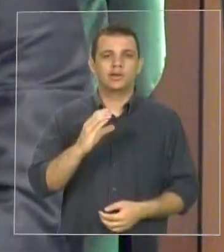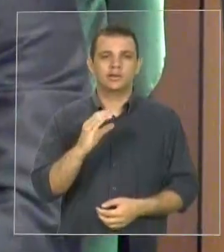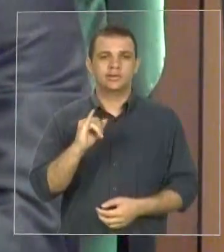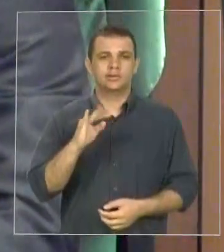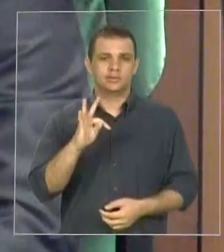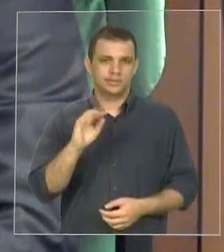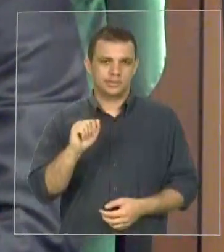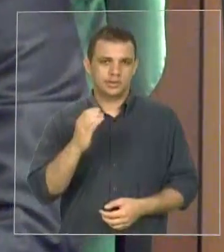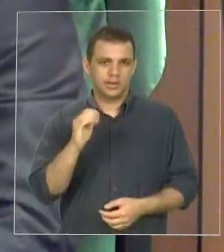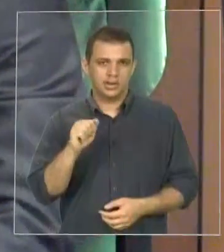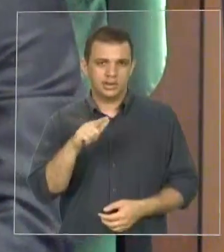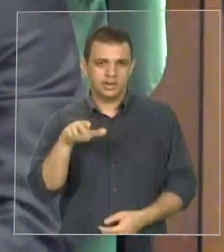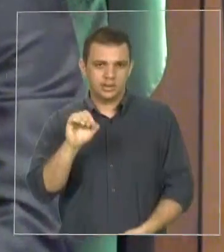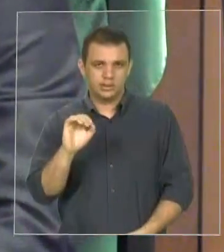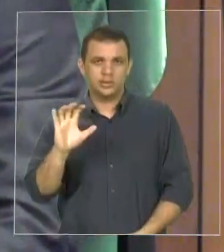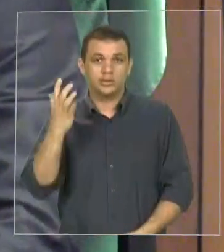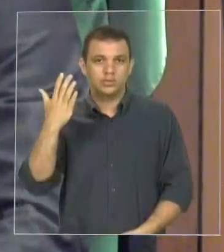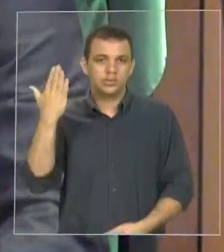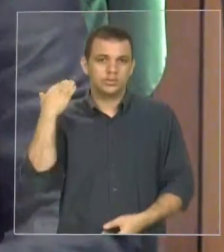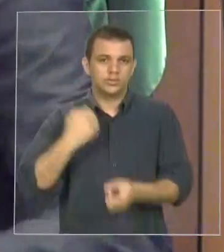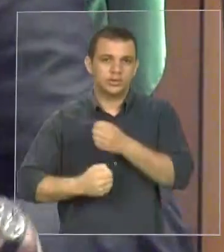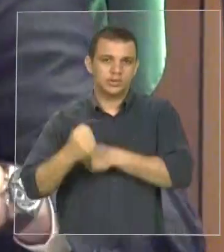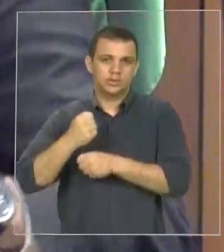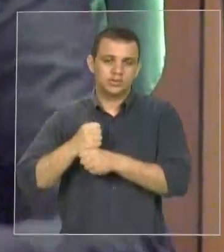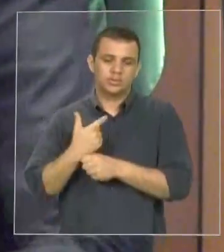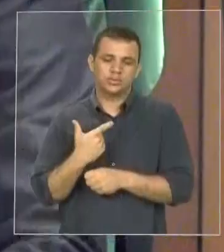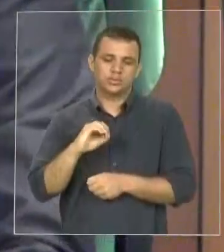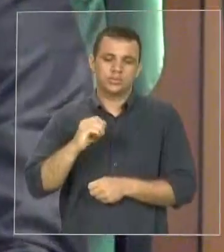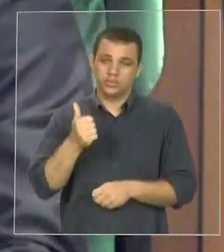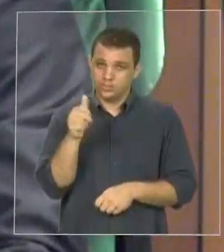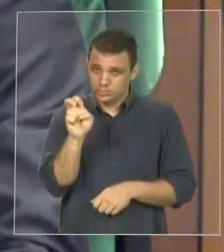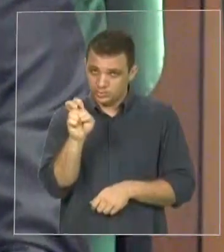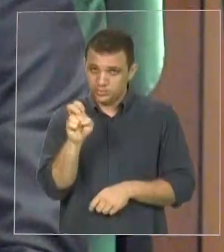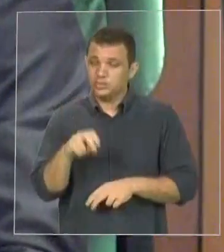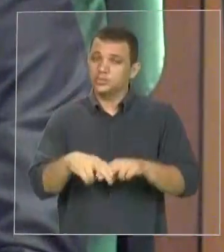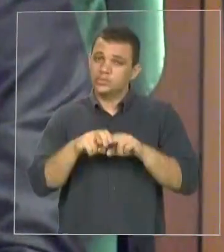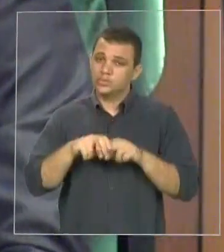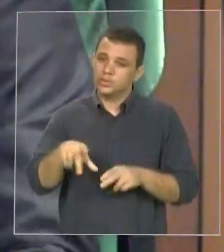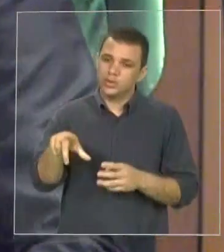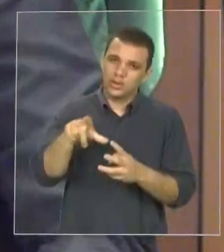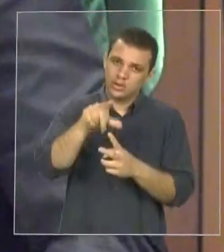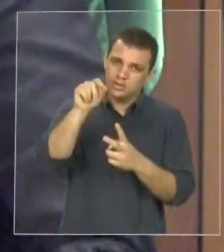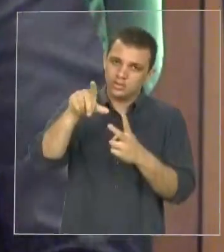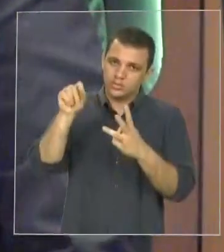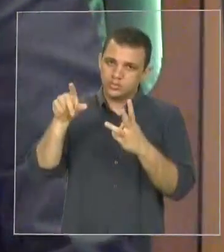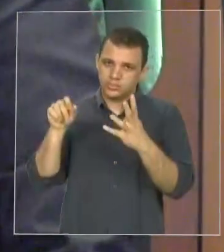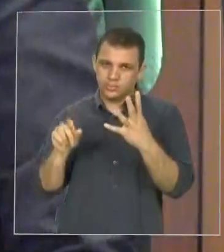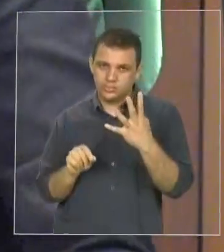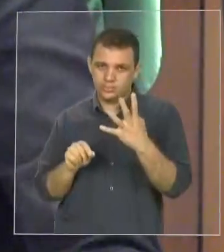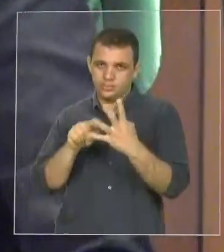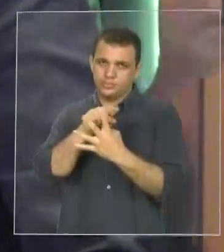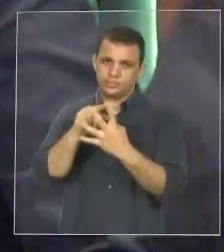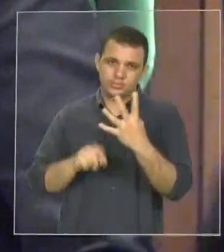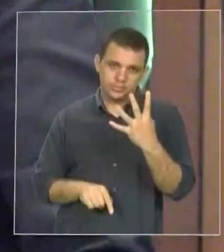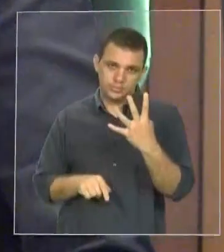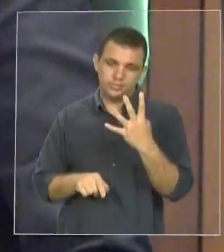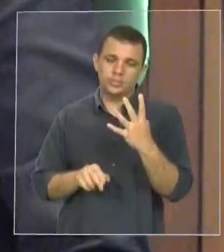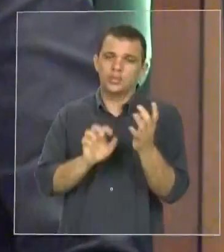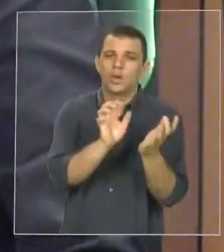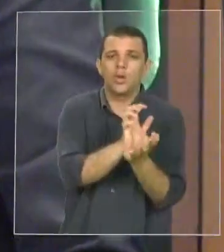que aconteceu no ano de 2015 e que